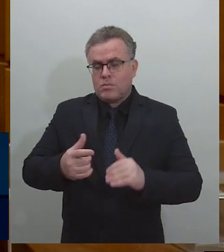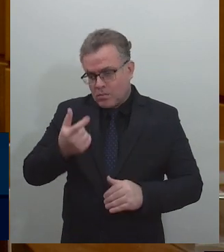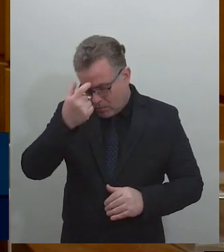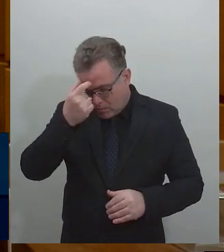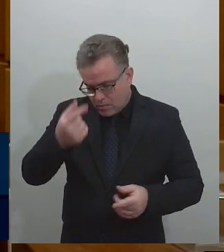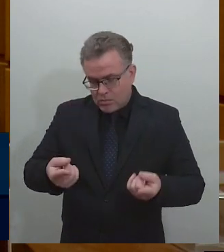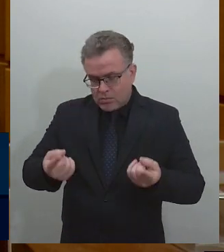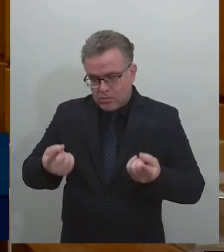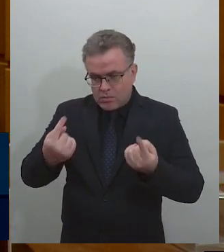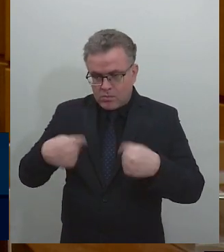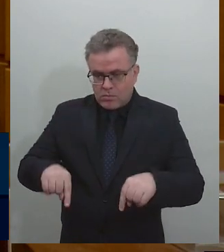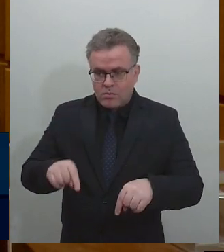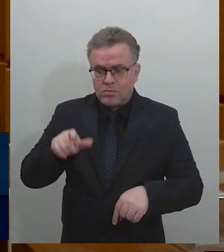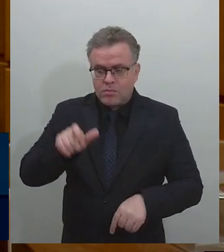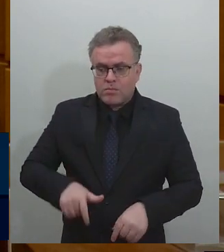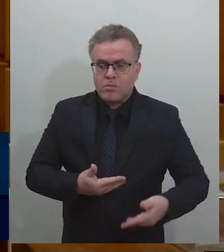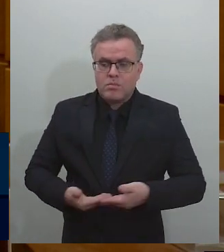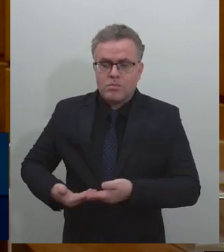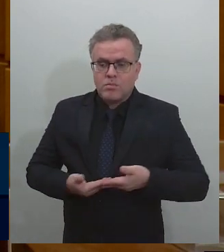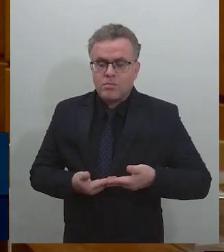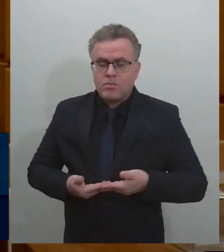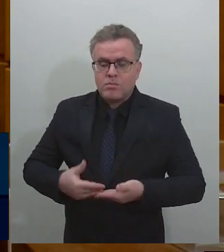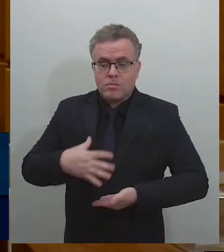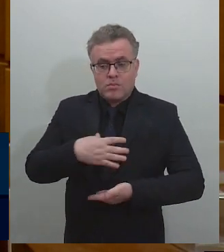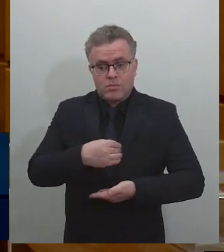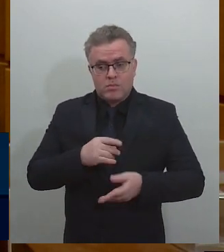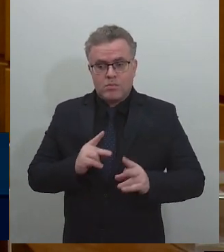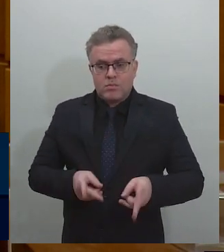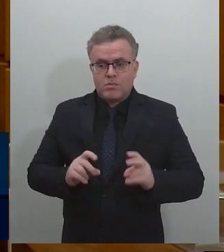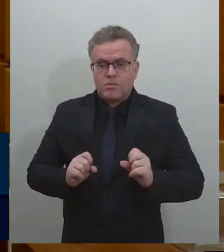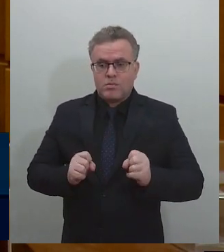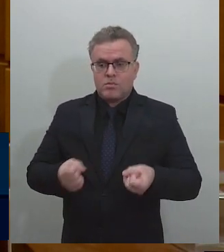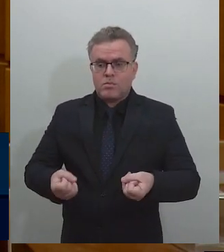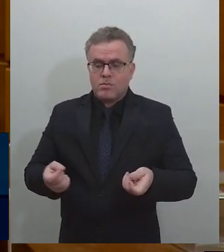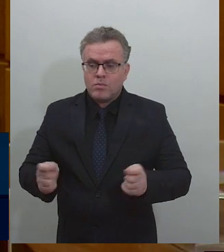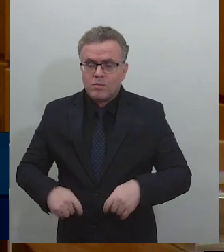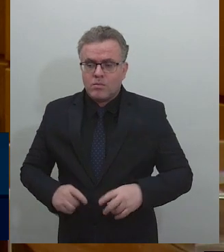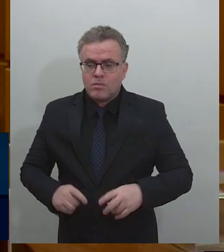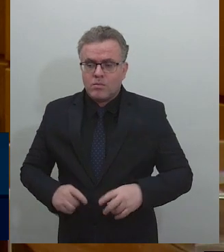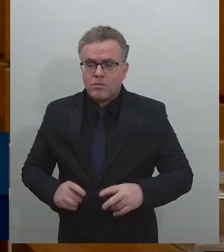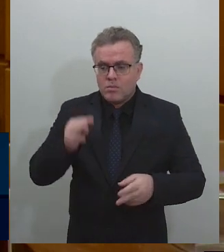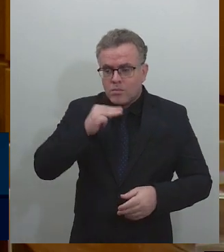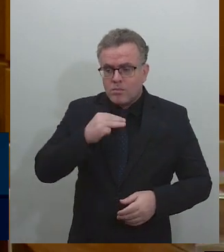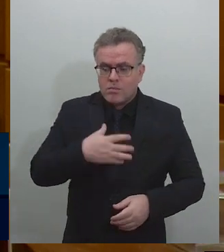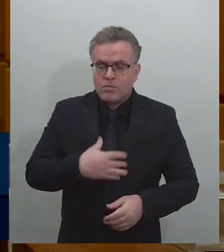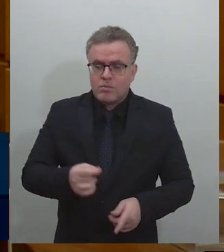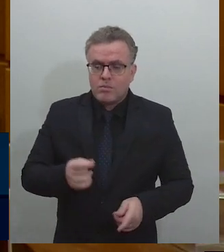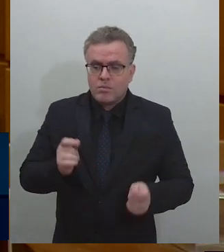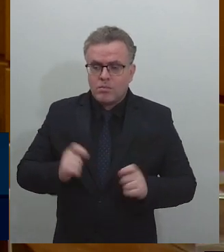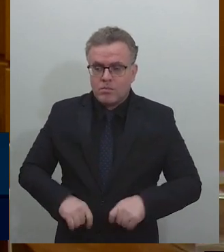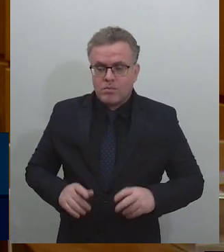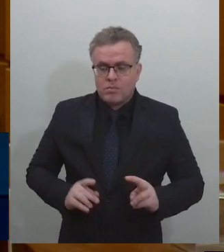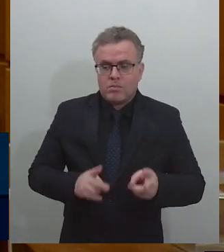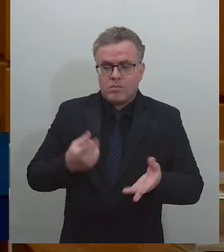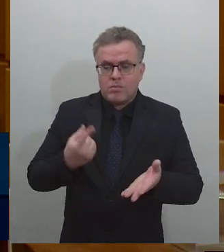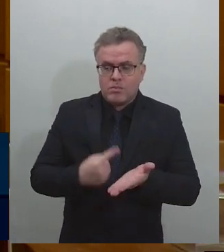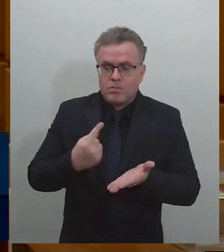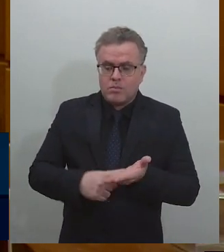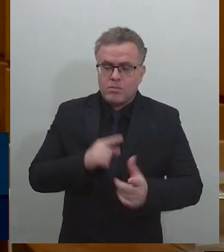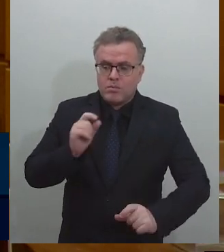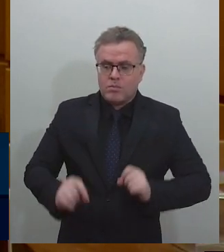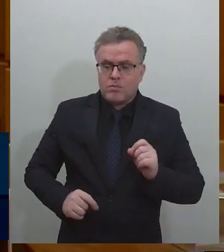amamentação também fortalece o vínculo afetivo entre mãe e filho, criando uma conexão emocional profunda que se